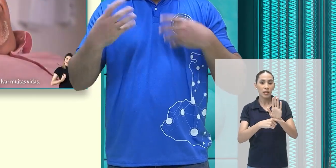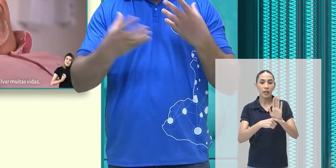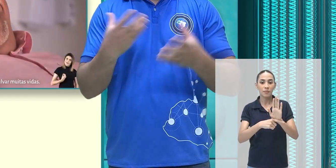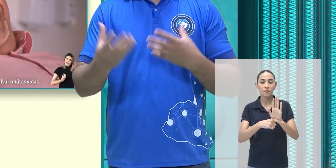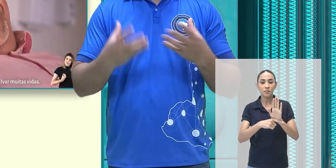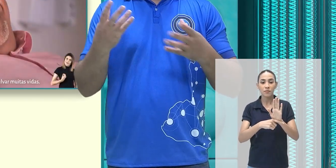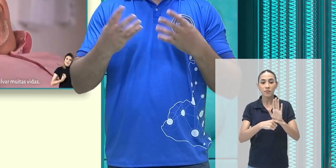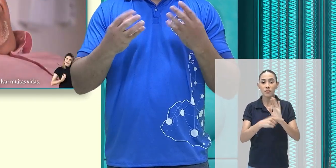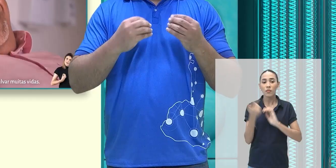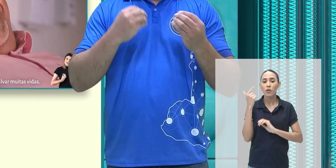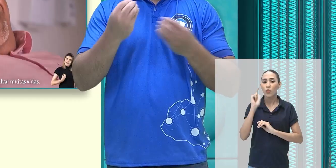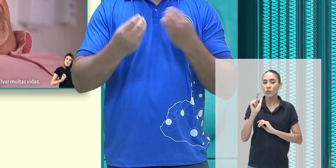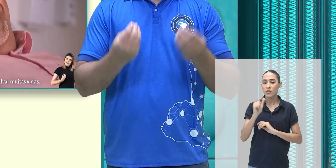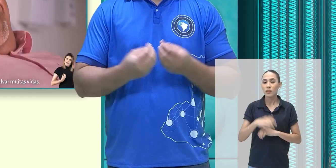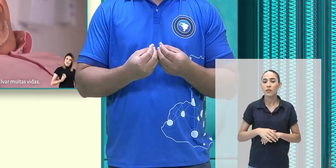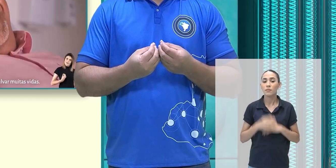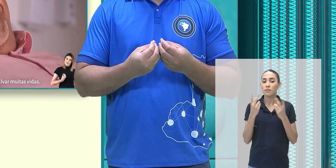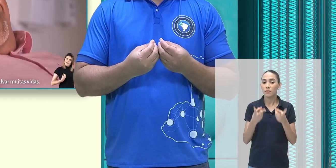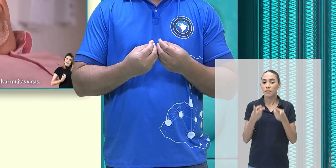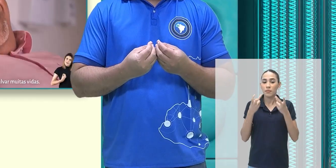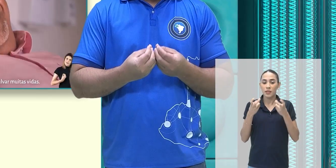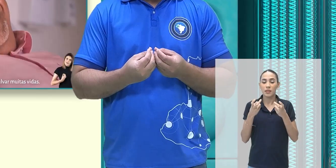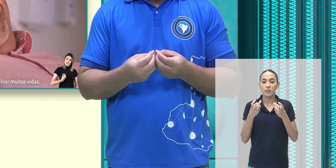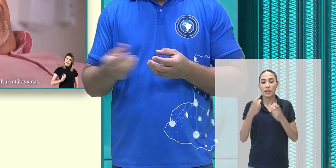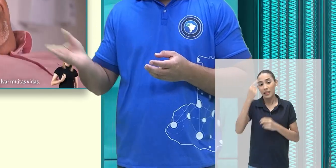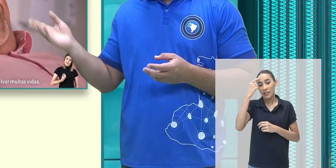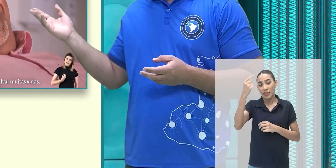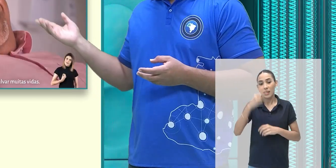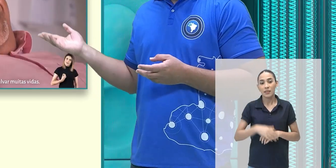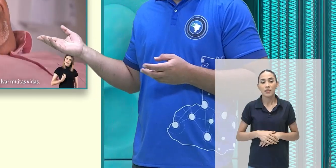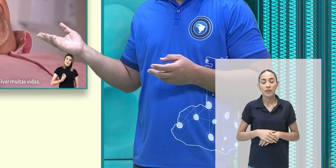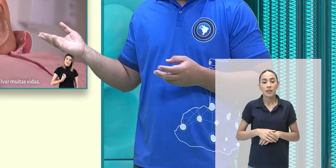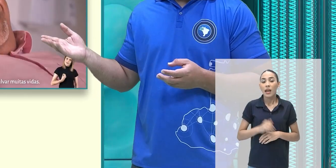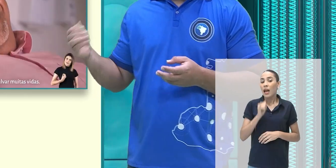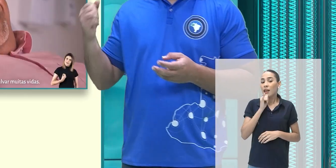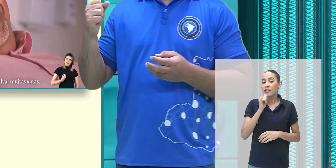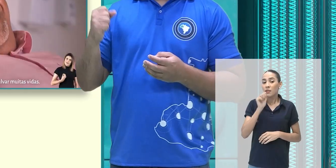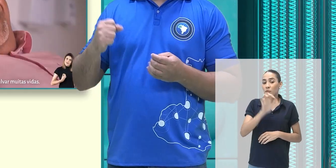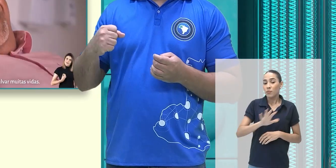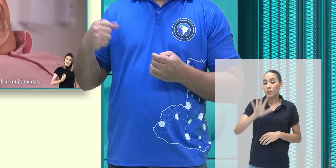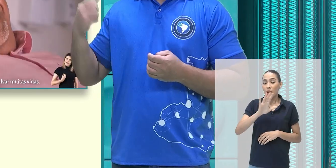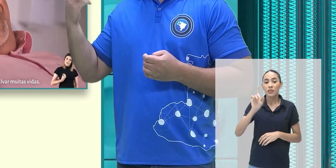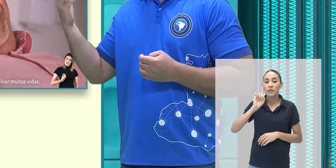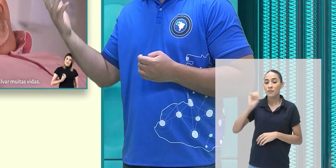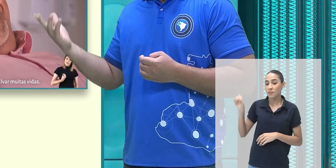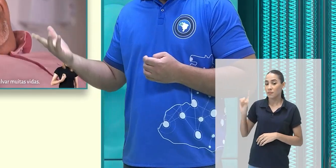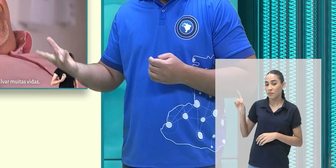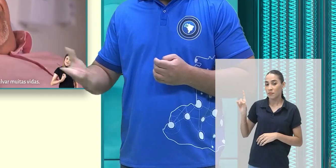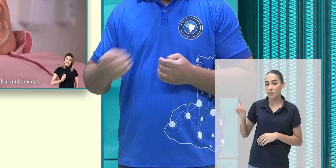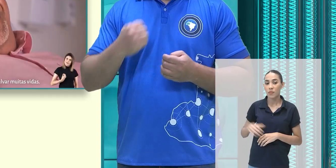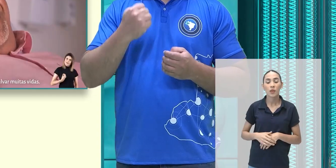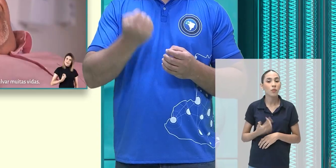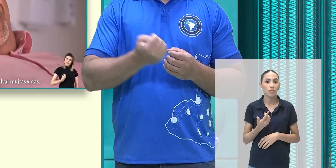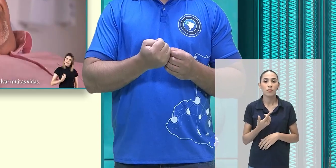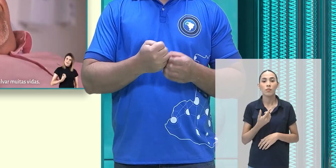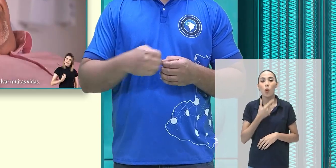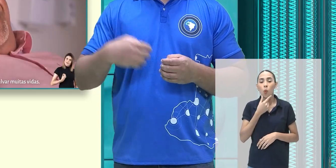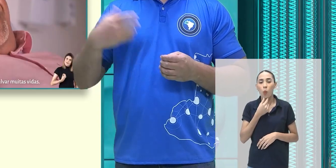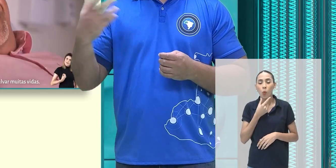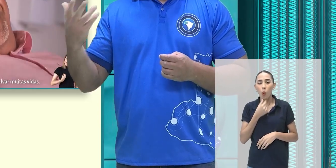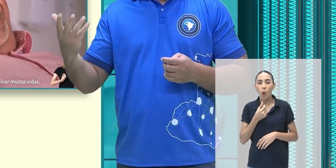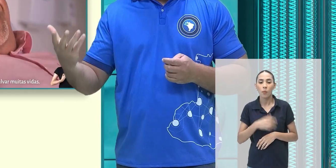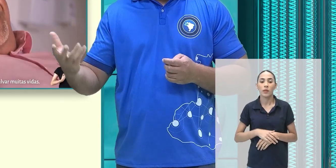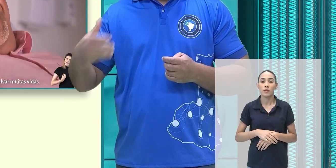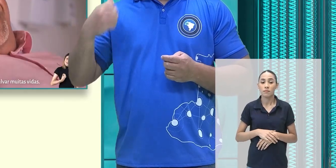a alcançar, ou seja, perceber essa ideia. Como essa imagem que nós podemos observar aqui de um homem, um senhor,